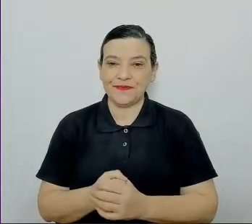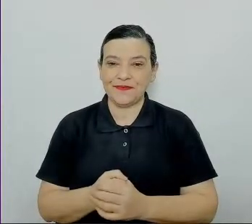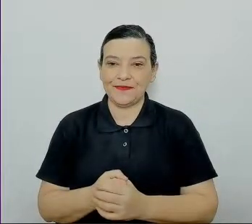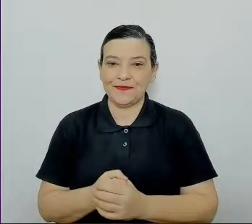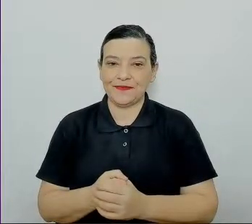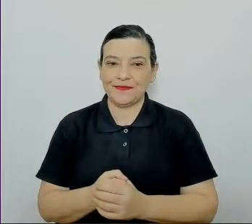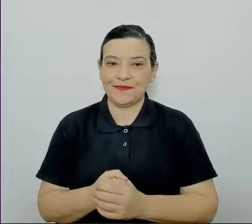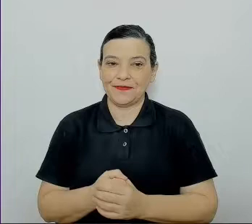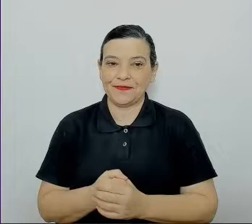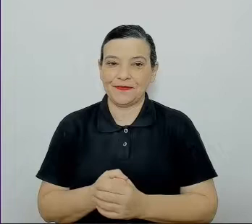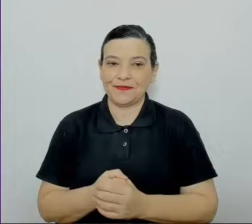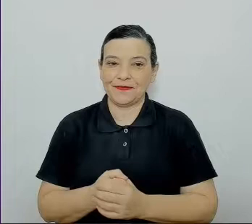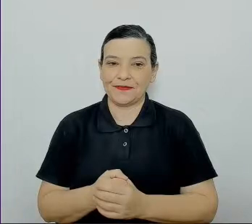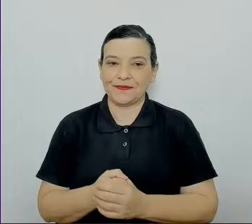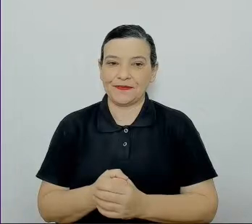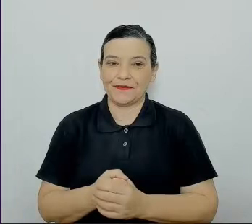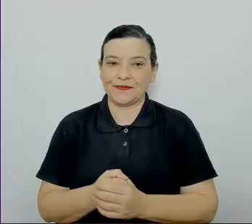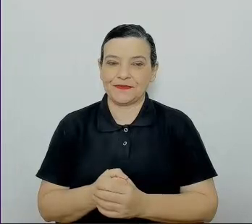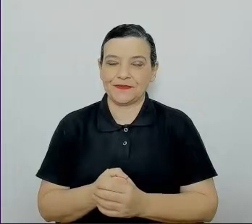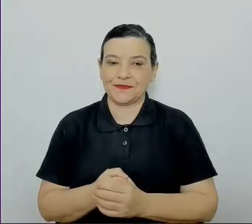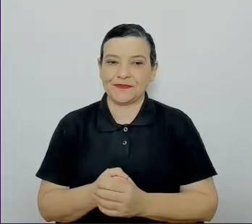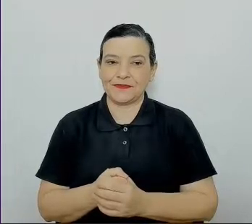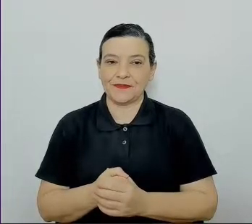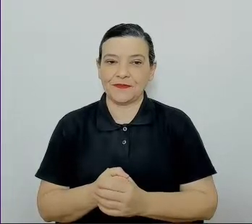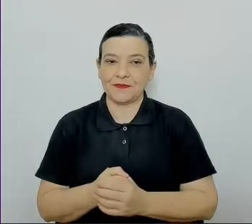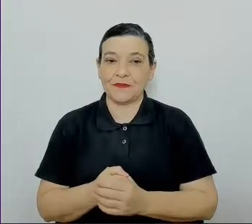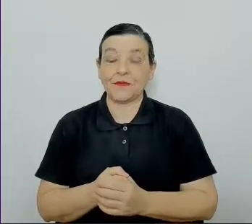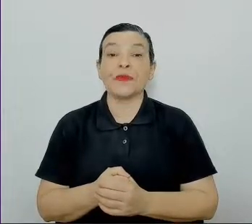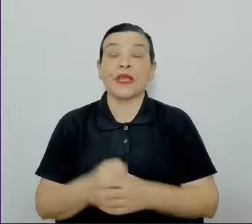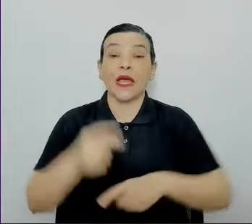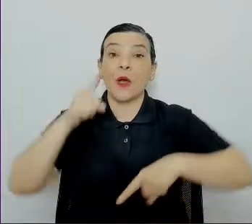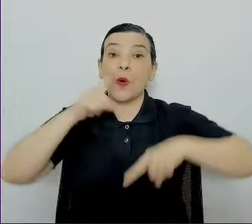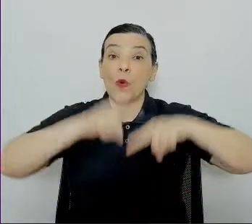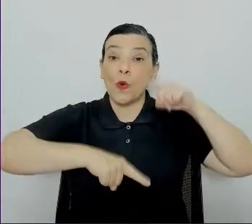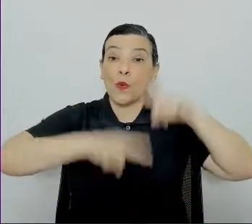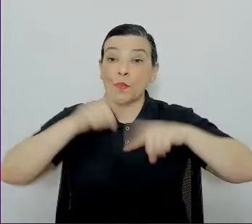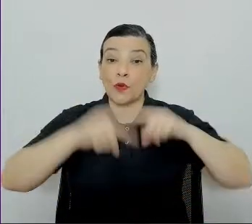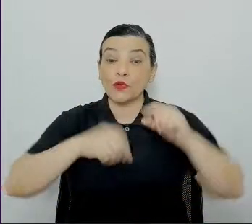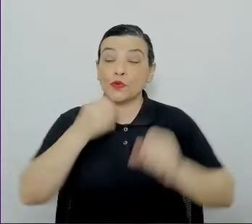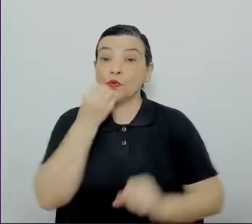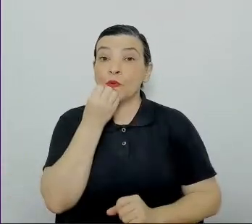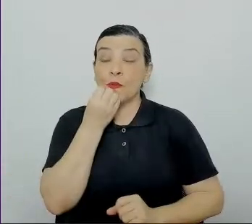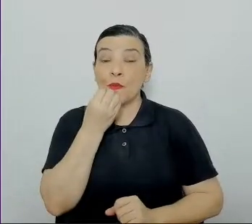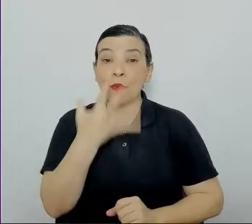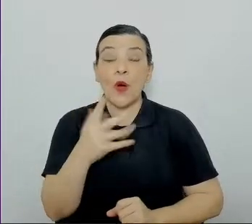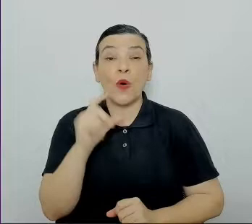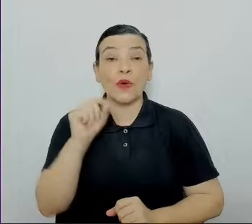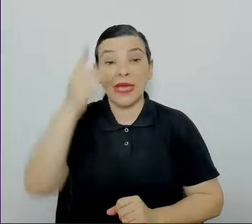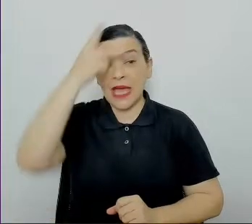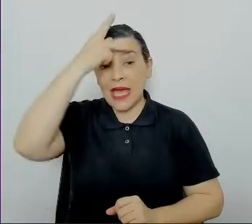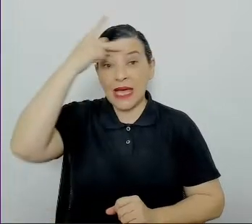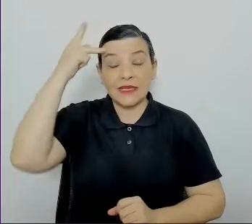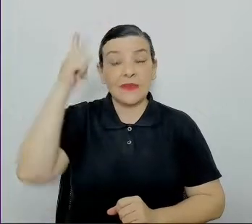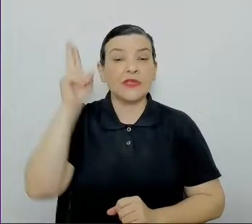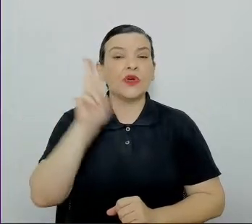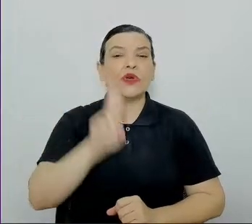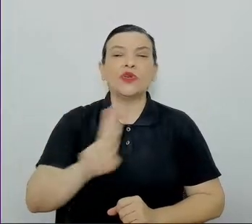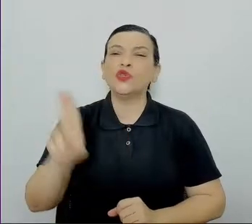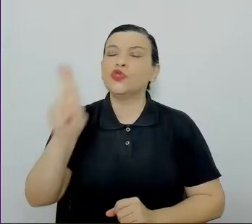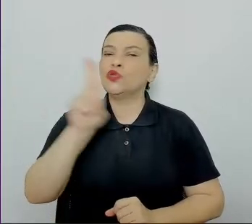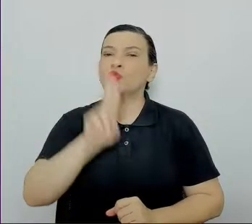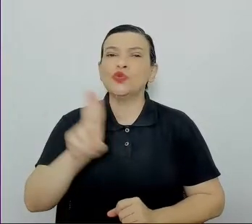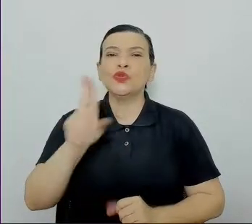Eles vão passar? Tá bom. Então, um bom produto é aquele que as pessoas usam quase todas as funcionalidades igualmente.